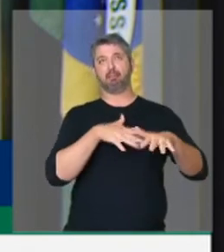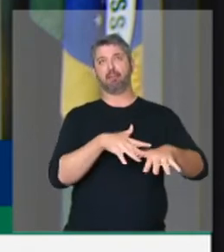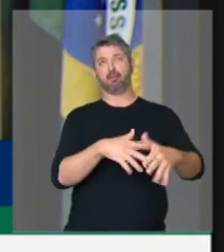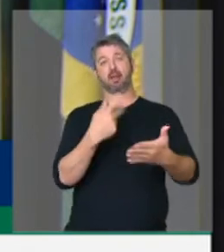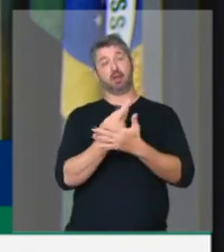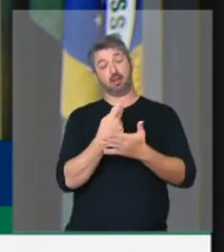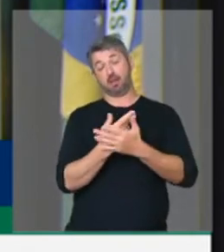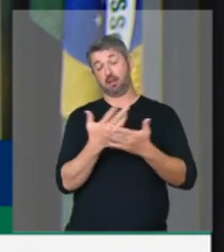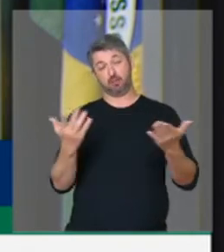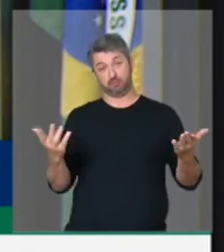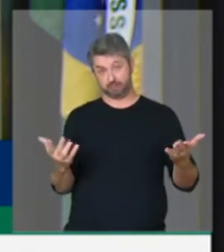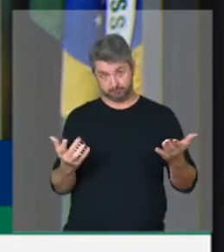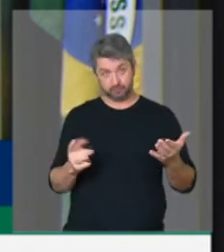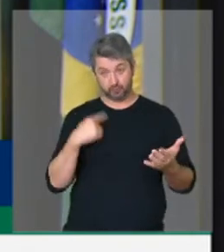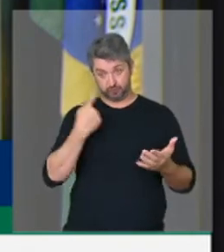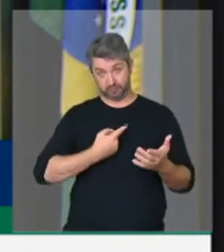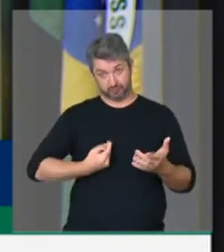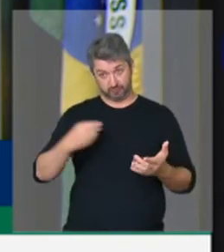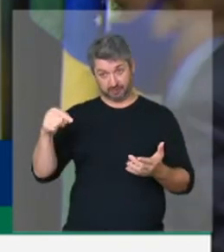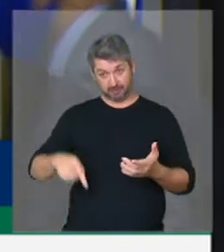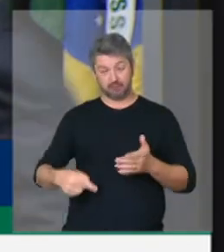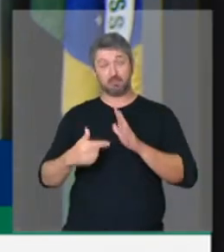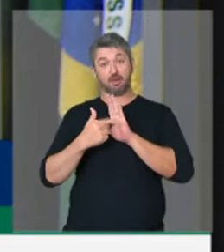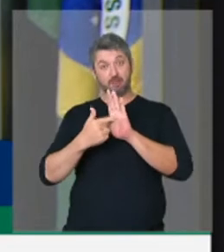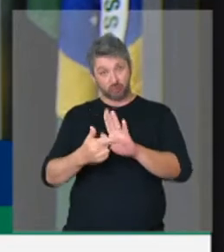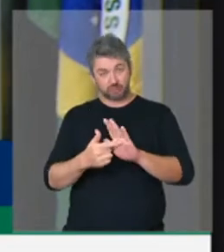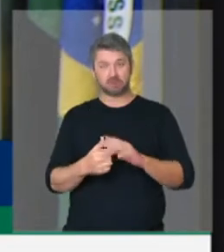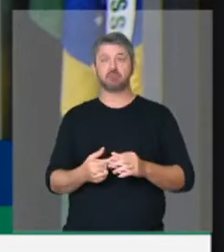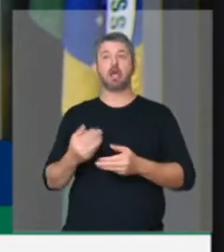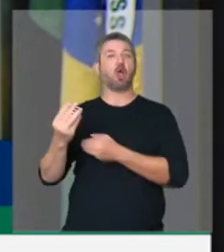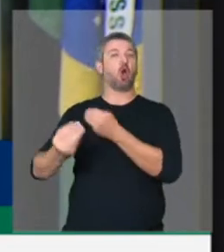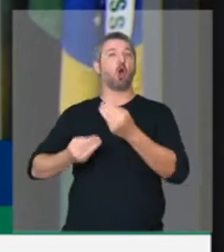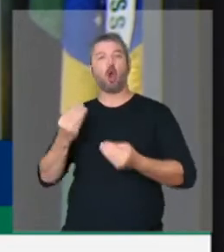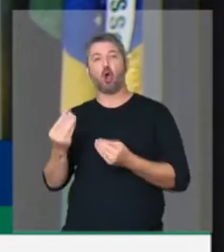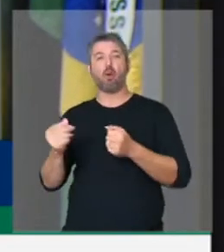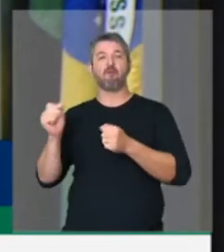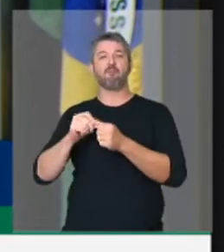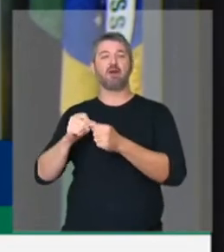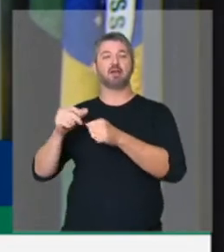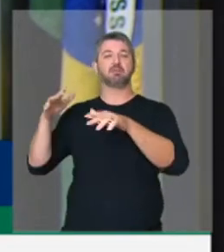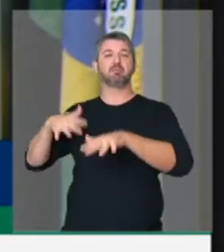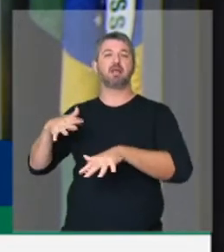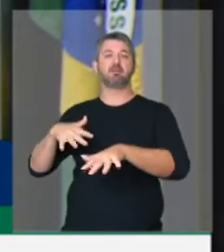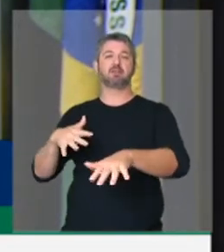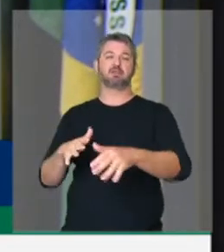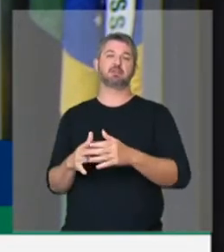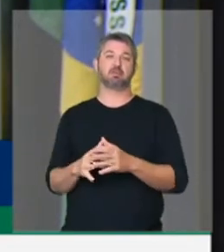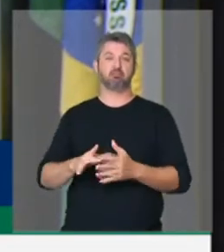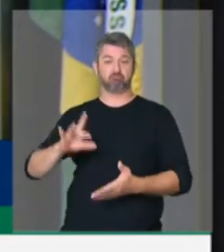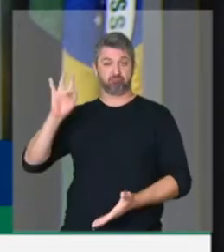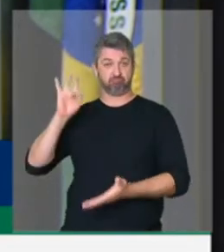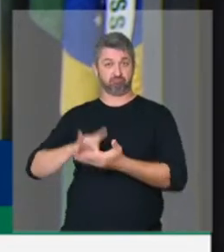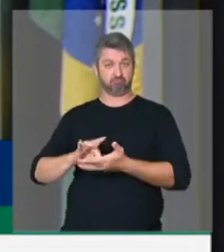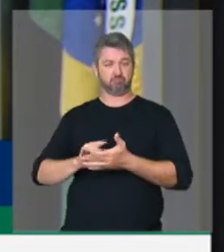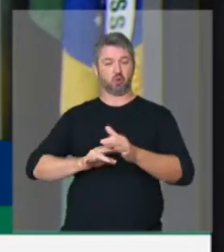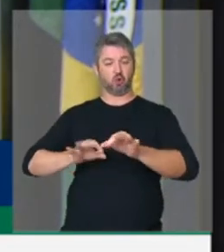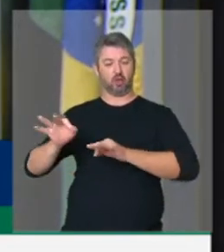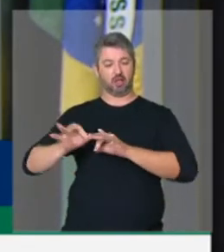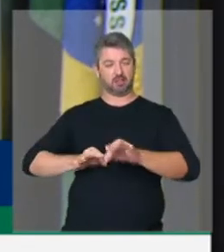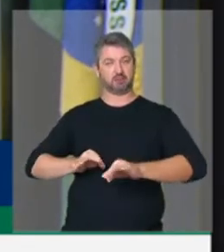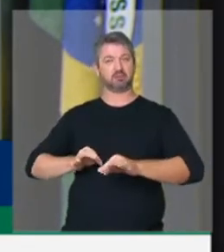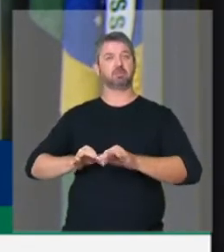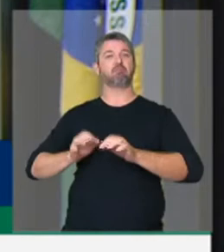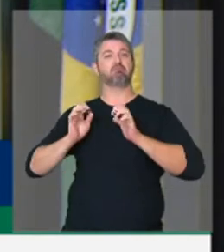errado. Estaremos aqui para mostrar como é que se faz uma manifestação legítima, ordeira